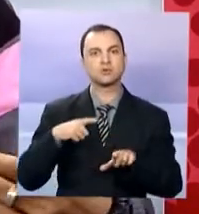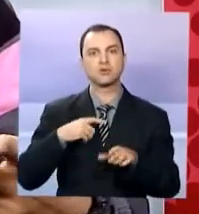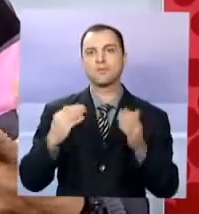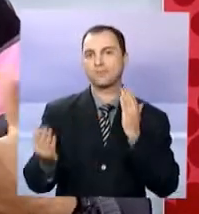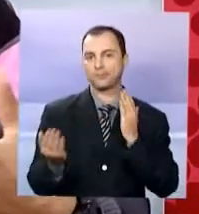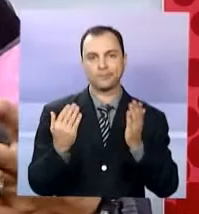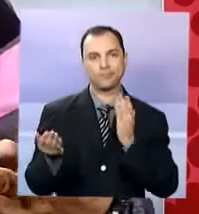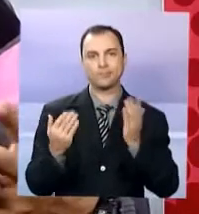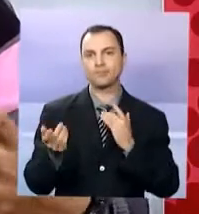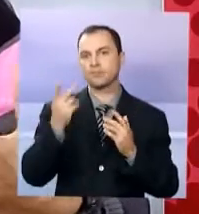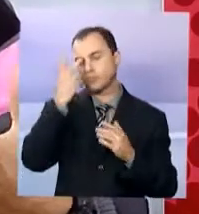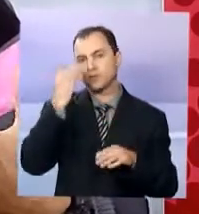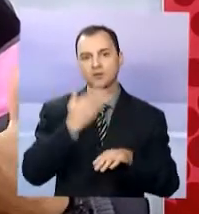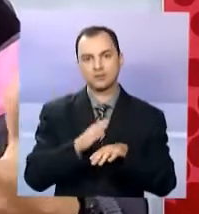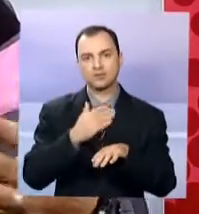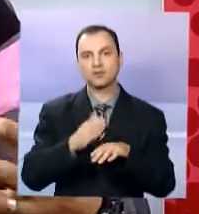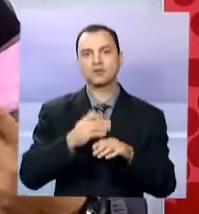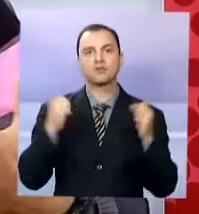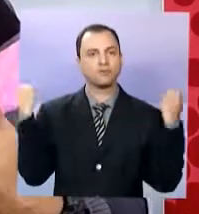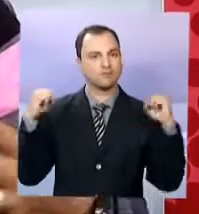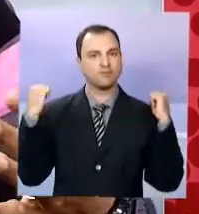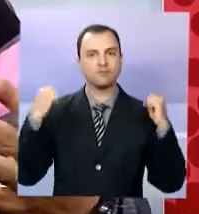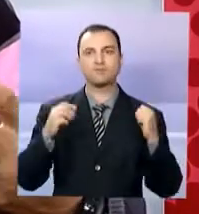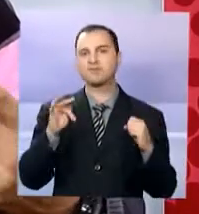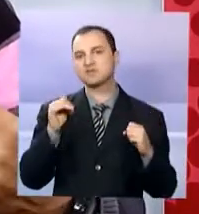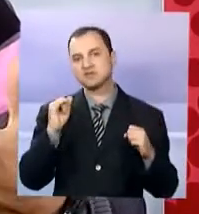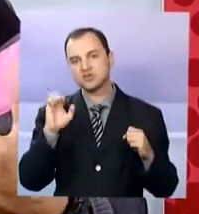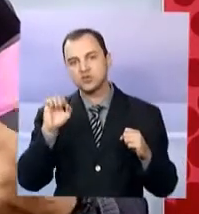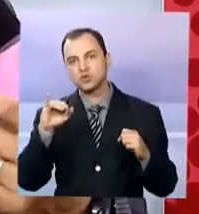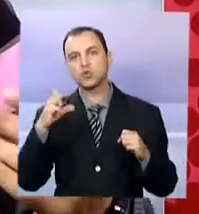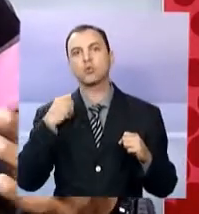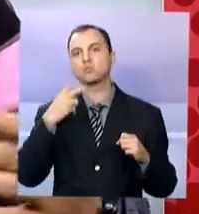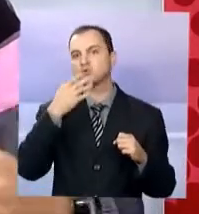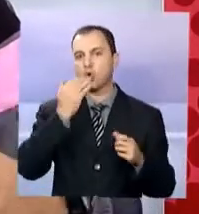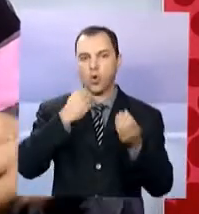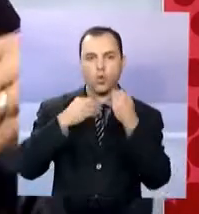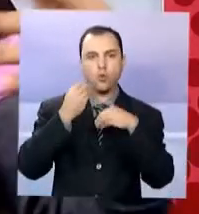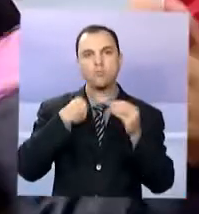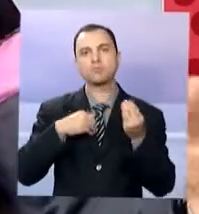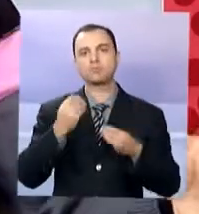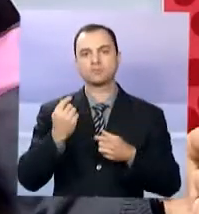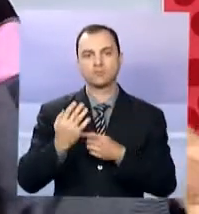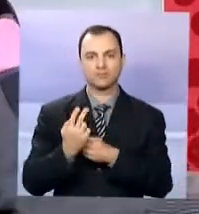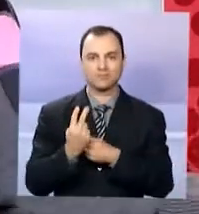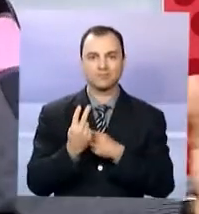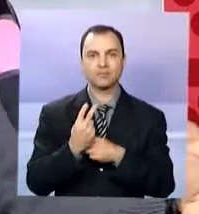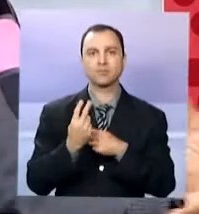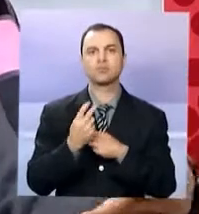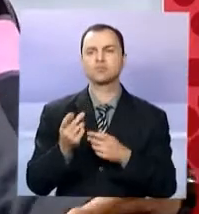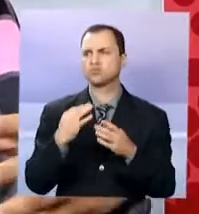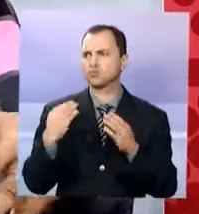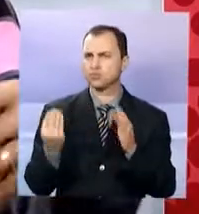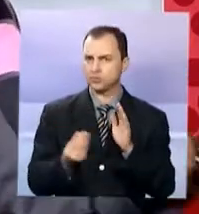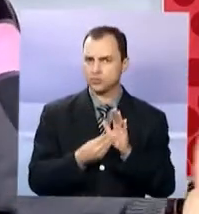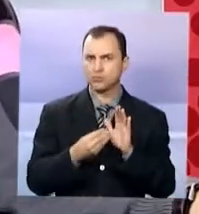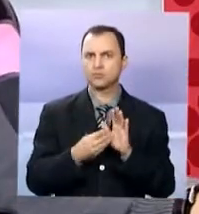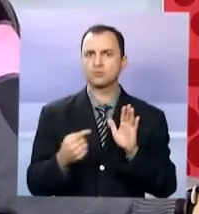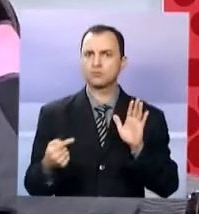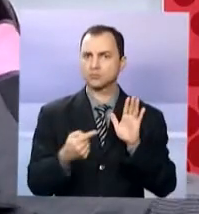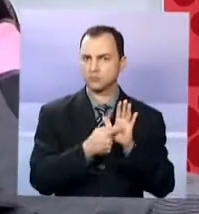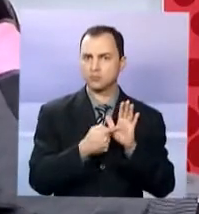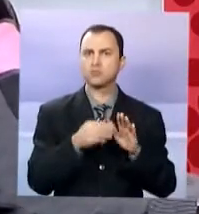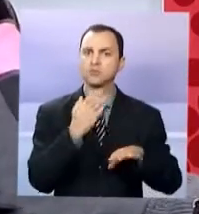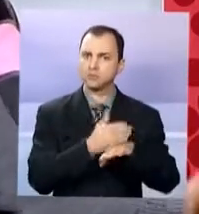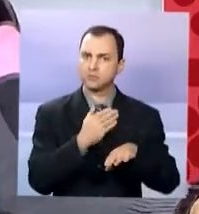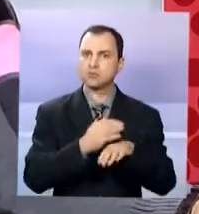psicólogo temos preparadores físicos é ter a fisioterapeuta a vista é tudo visando